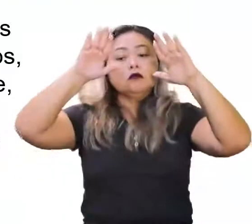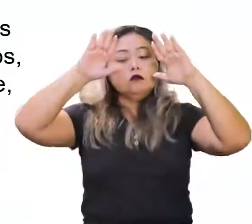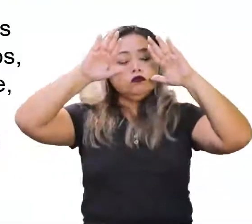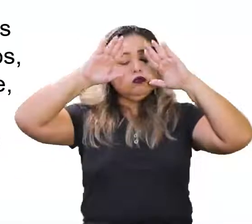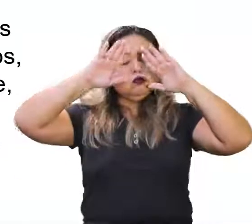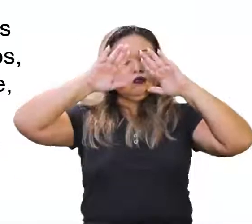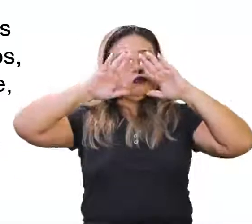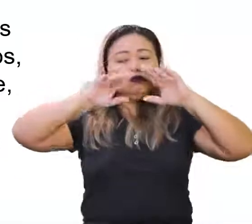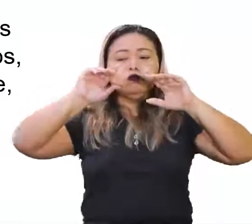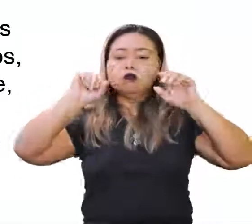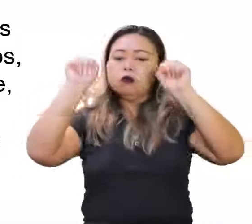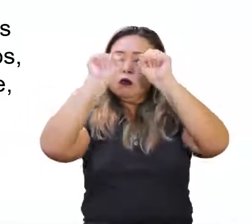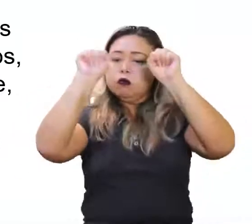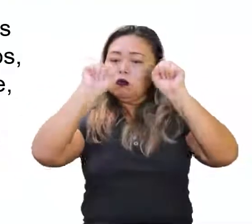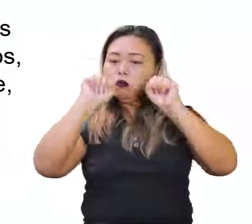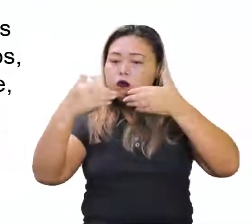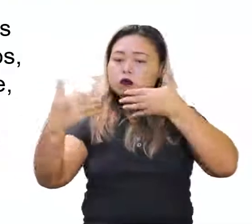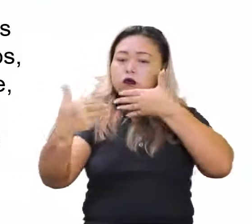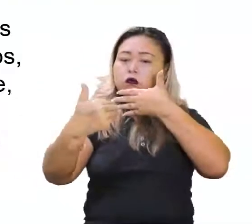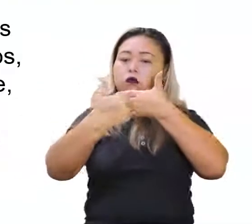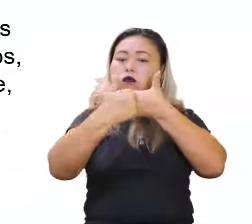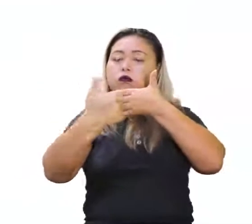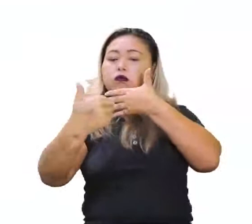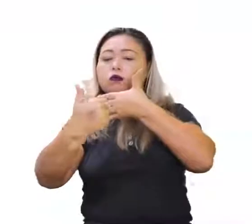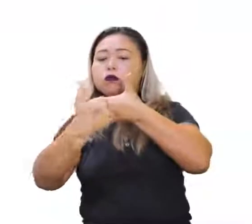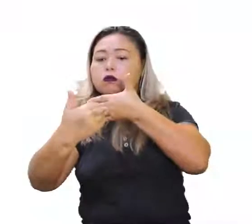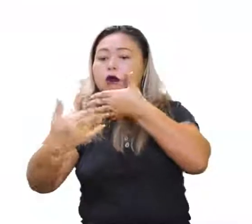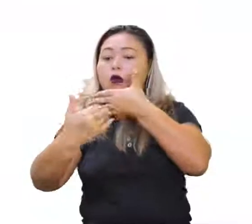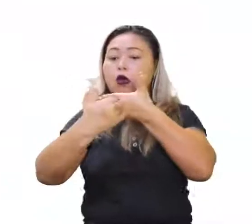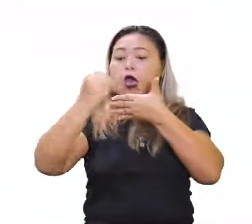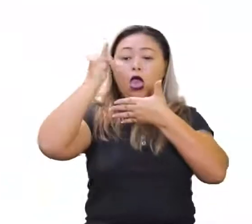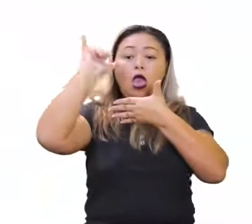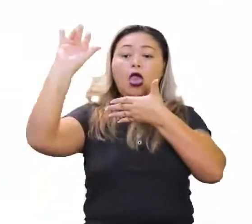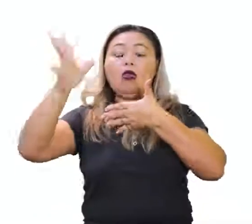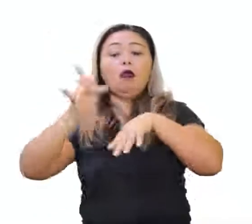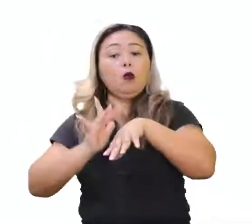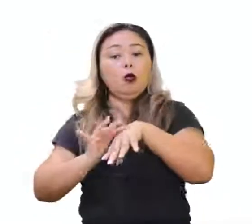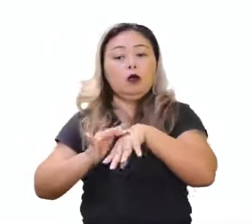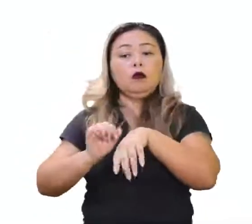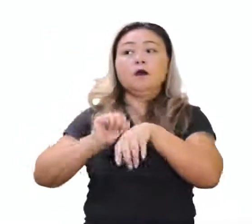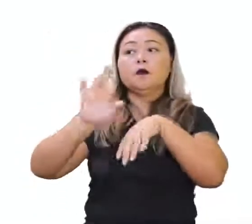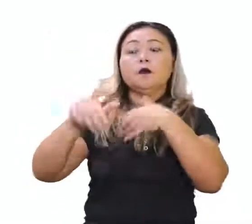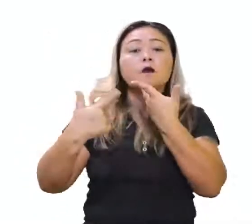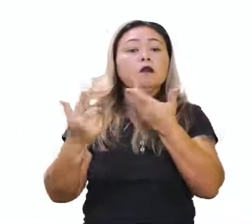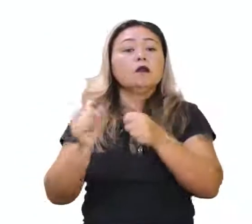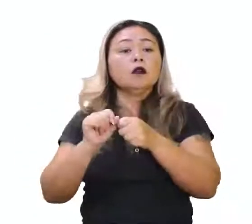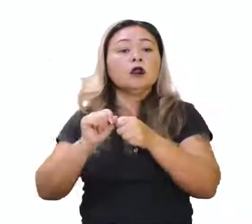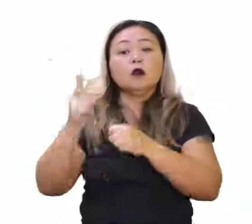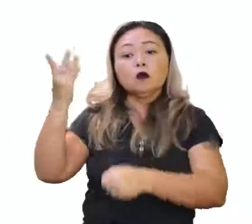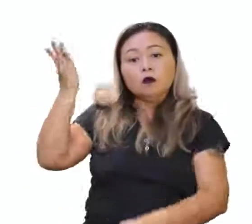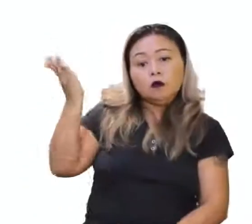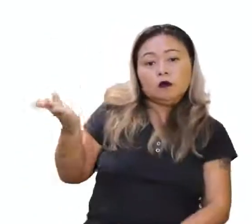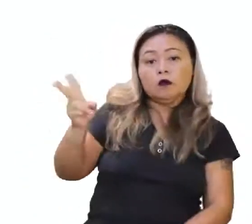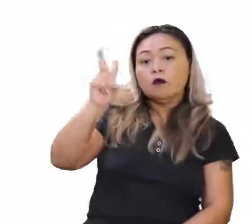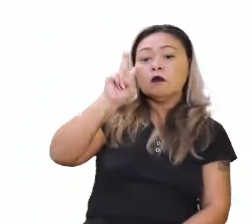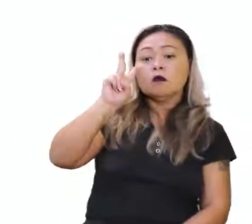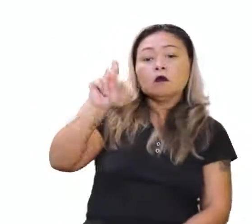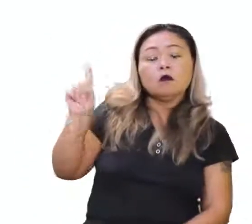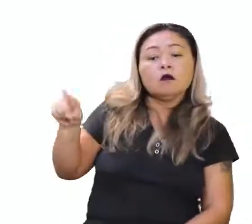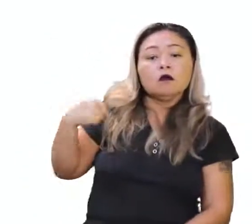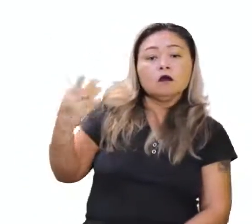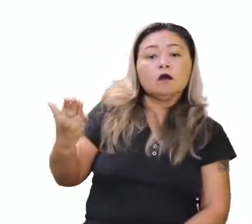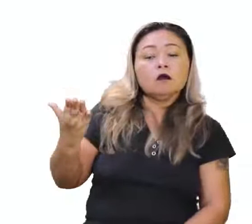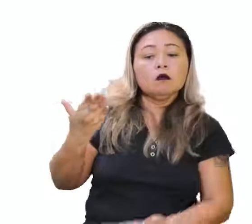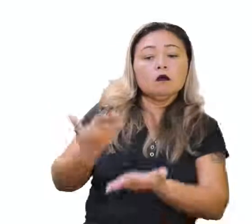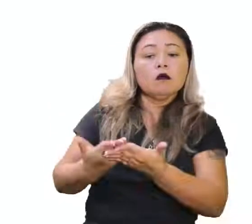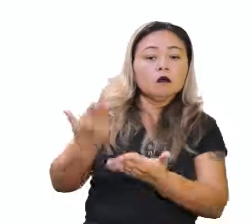vai aparecer essas doenças oportunistas também. Tá? Por quê, professor? Trouxe essa figura só para lembrar, até falei para